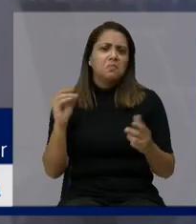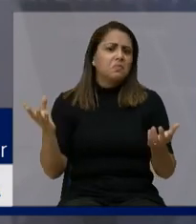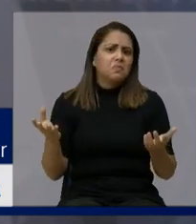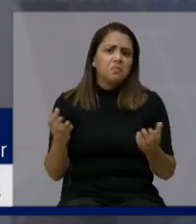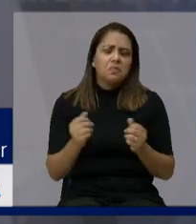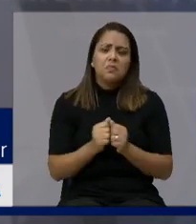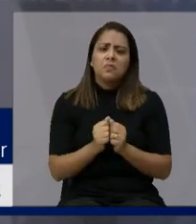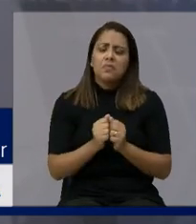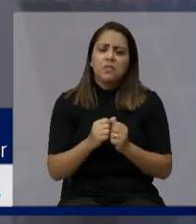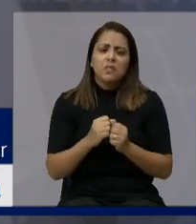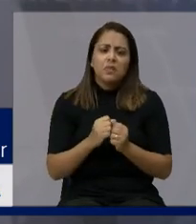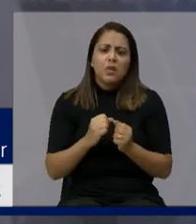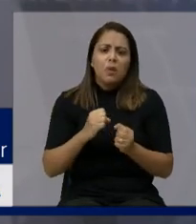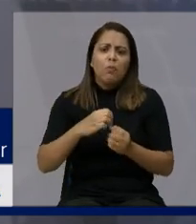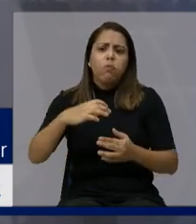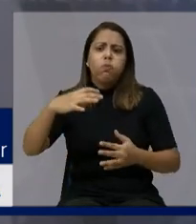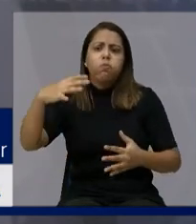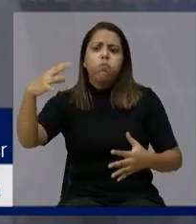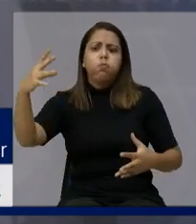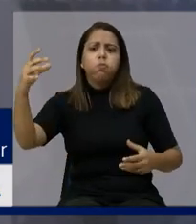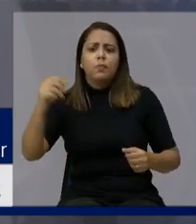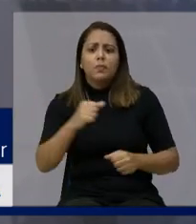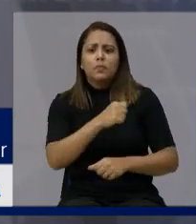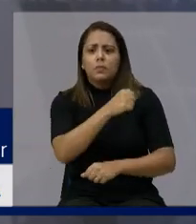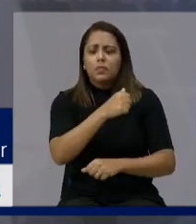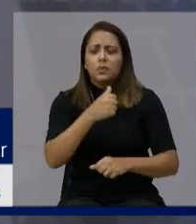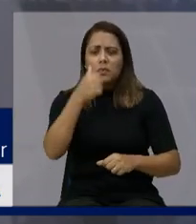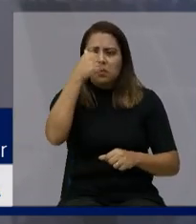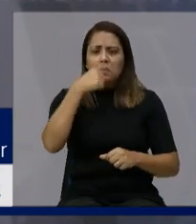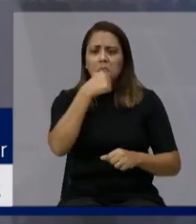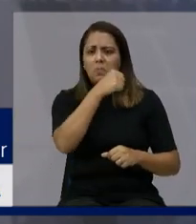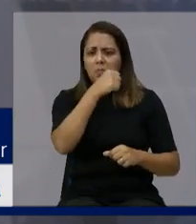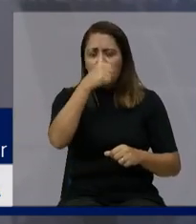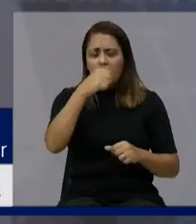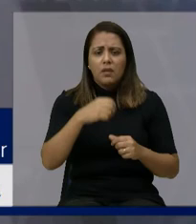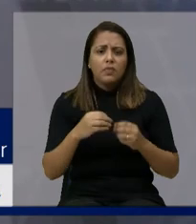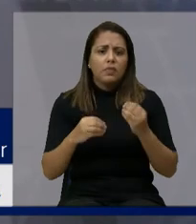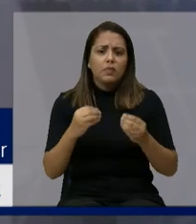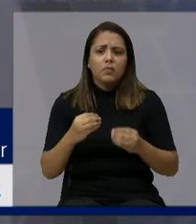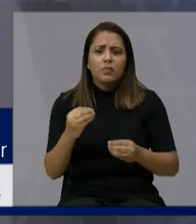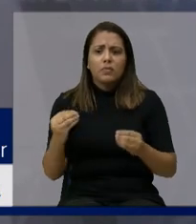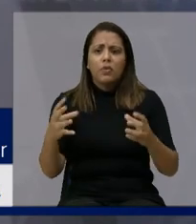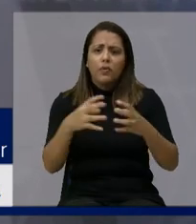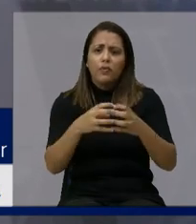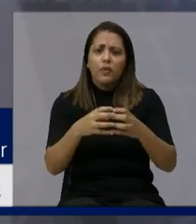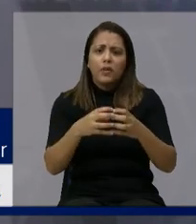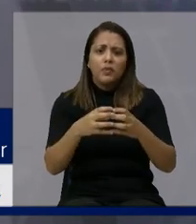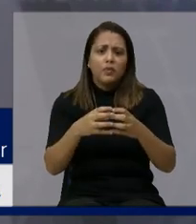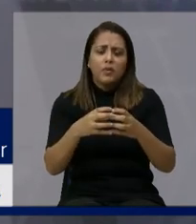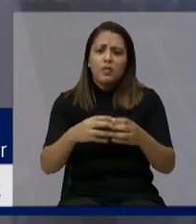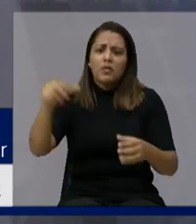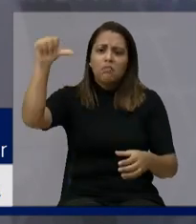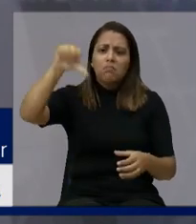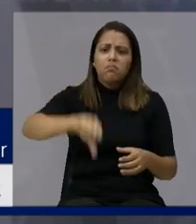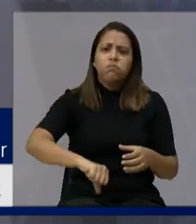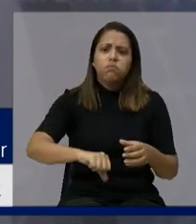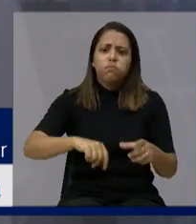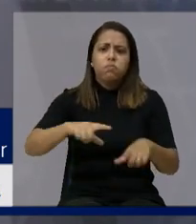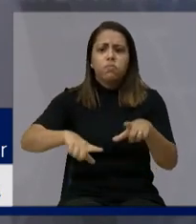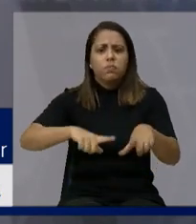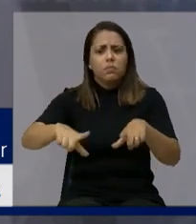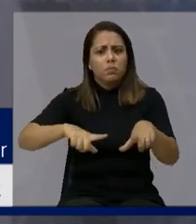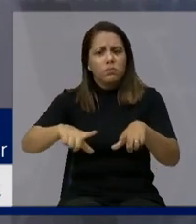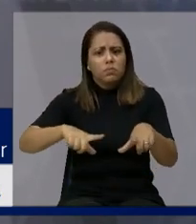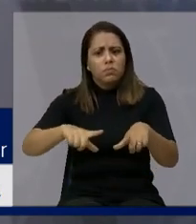aumento abusivo do convênio médico piorou a situação econômica de todos os trabalhadores